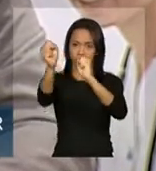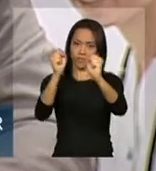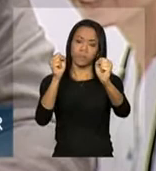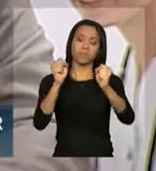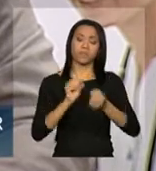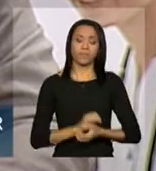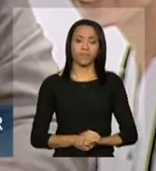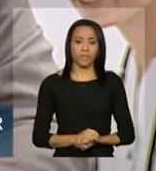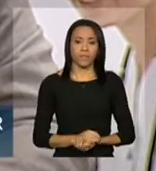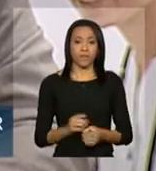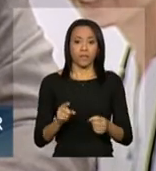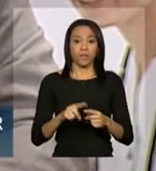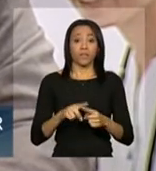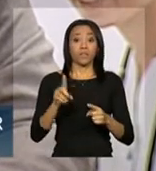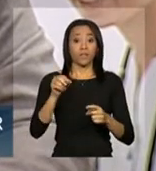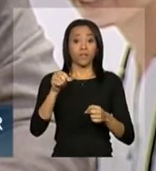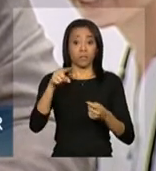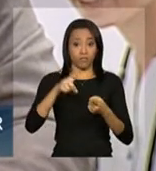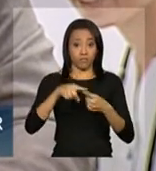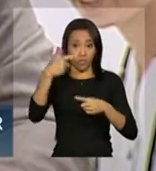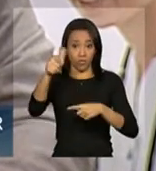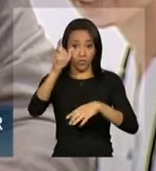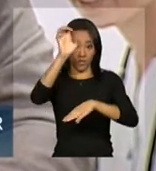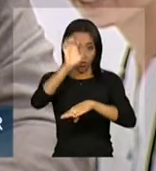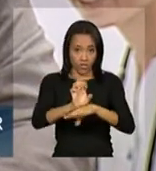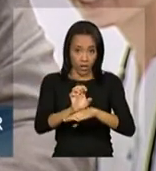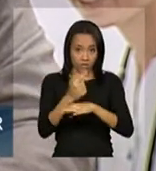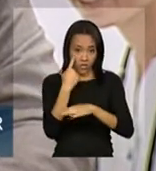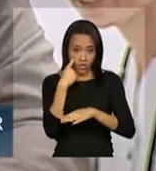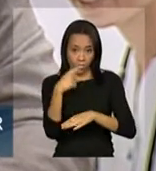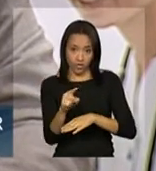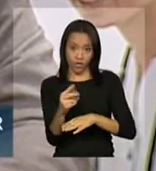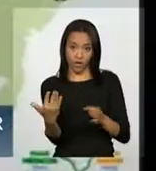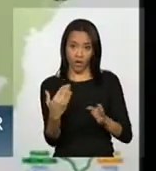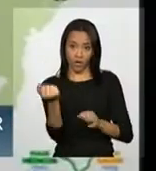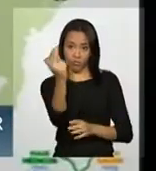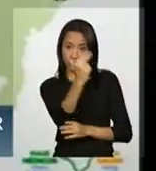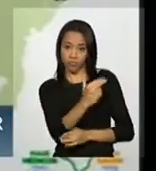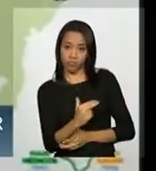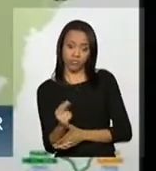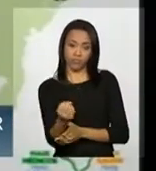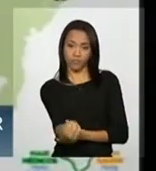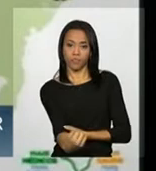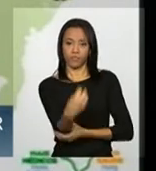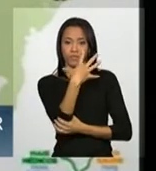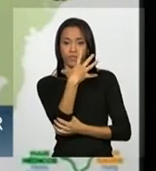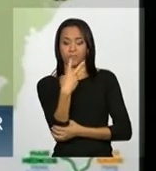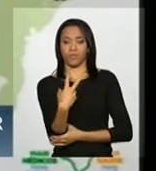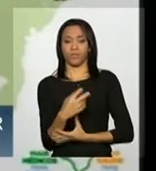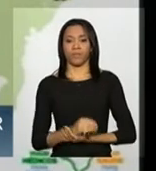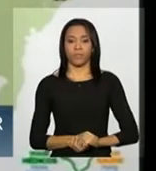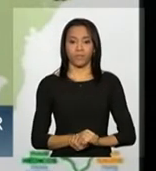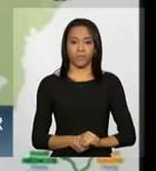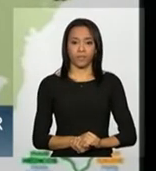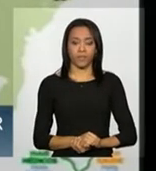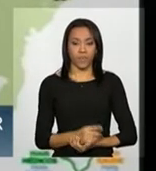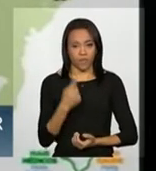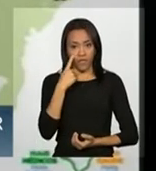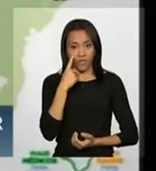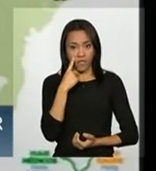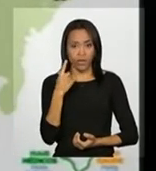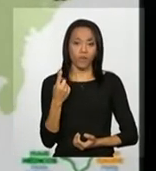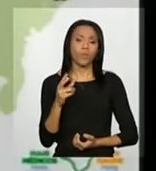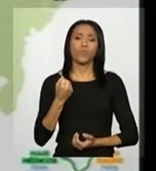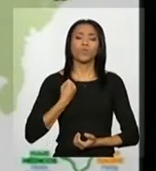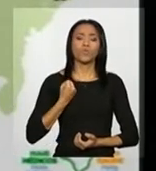internacional distribuído nos estados da forma como vocês estão observando aí o maior eh até pela própria demanda de